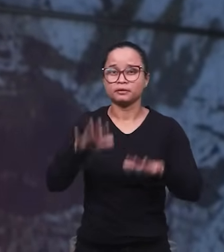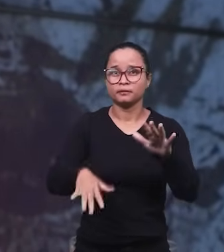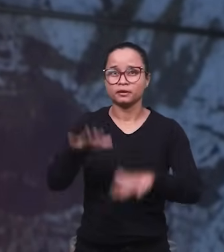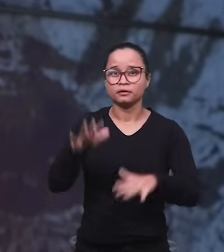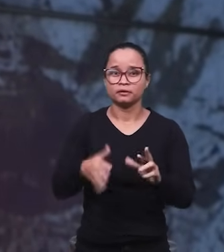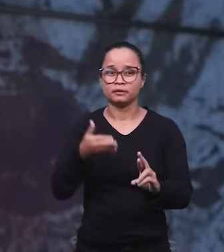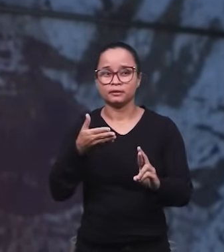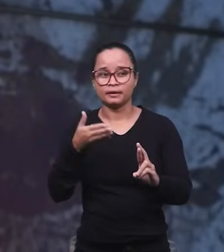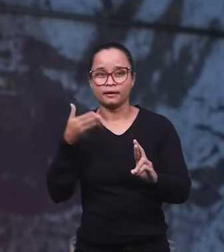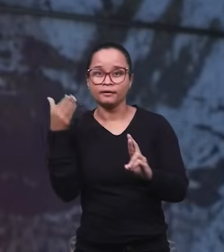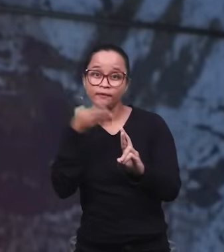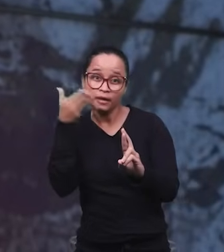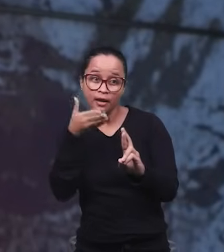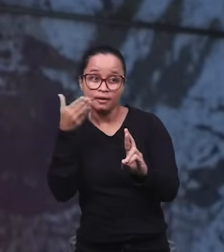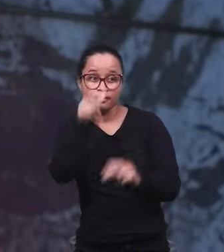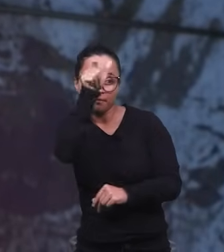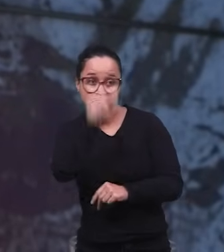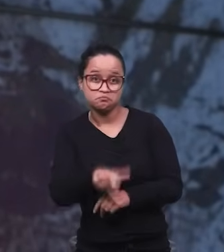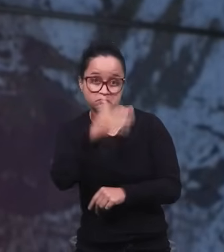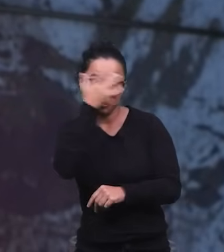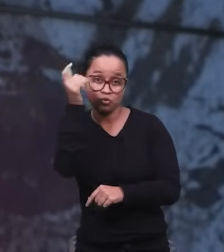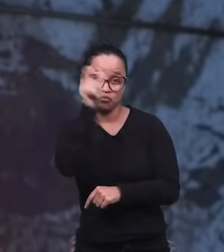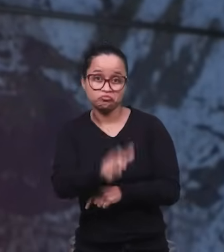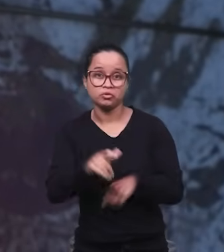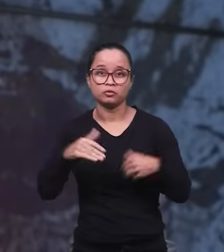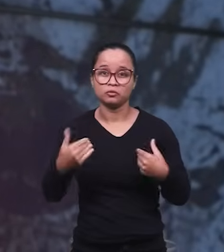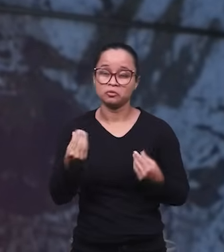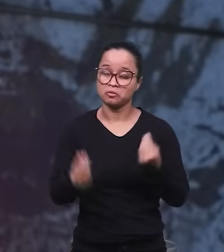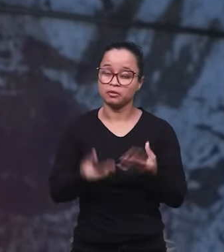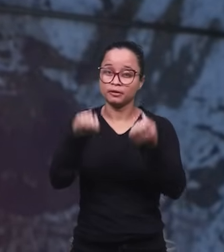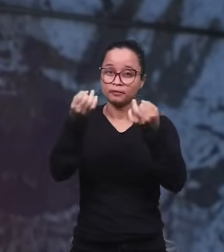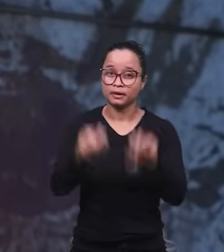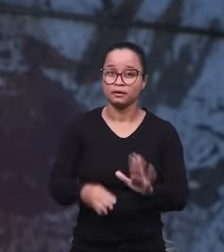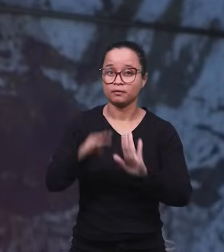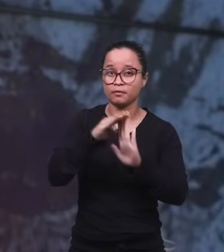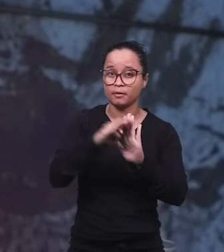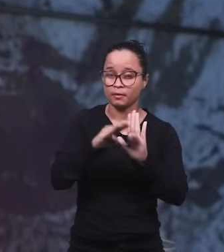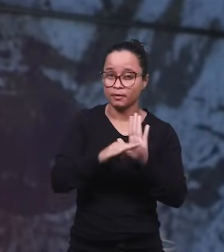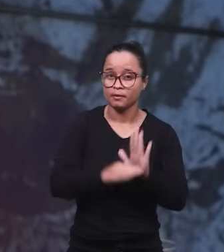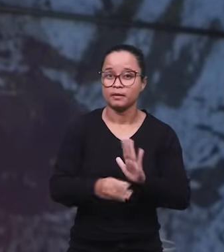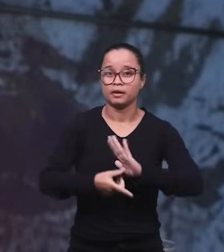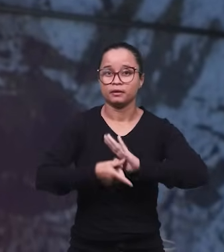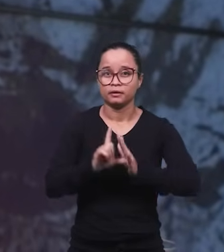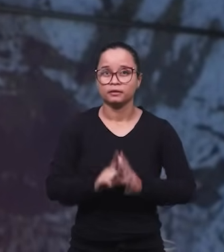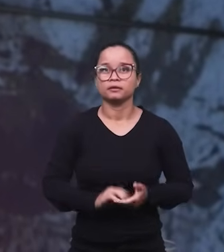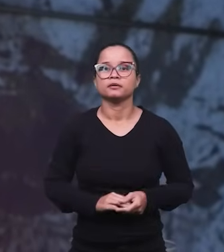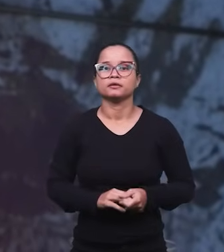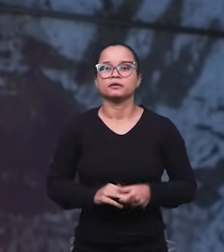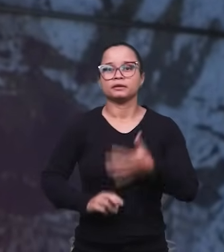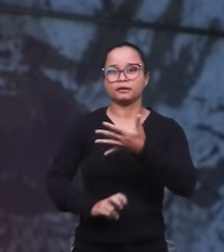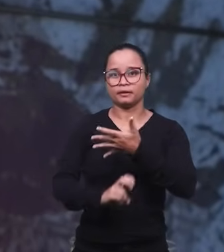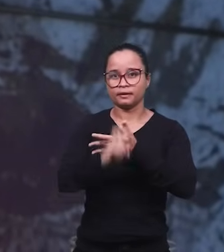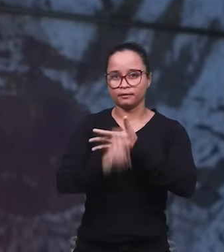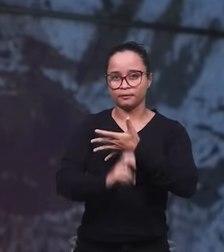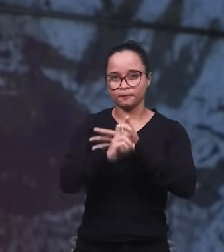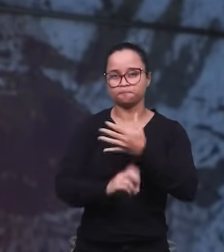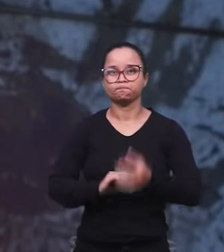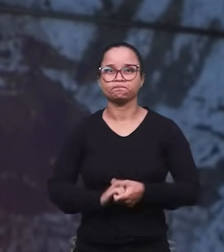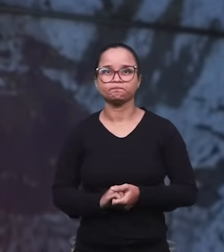do referencial que é a pessoa. Como nós falamos no programa anterior, na questão da quinta